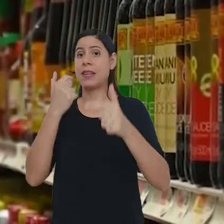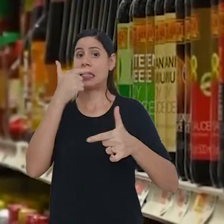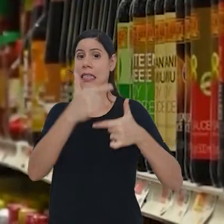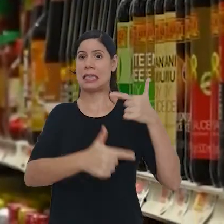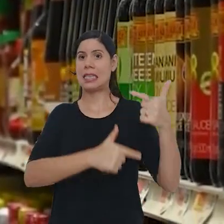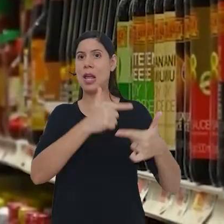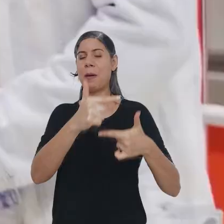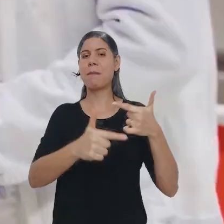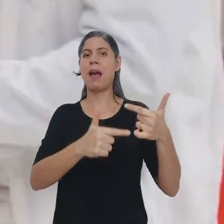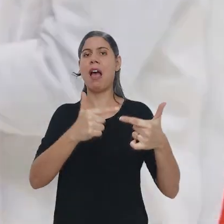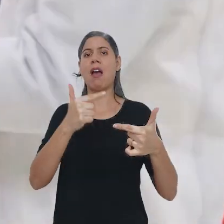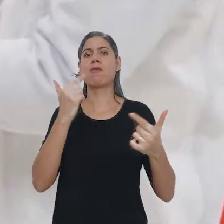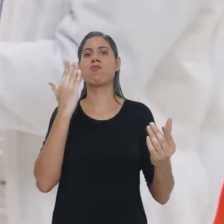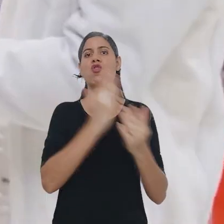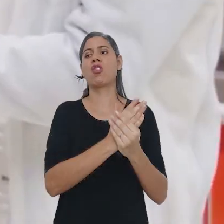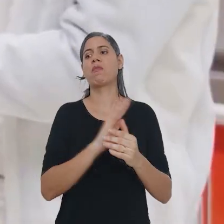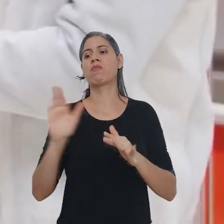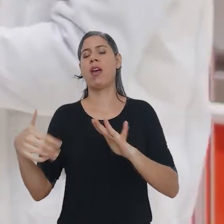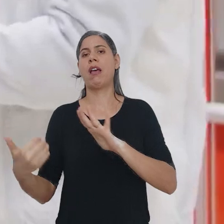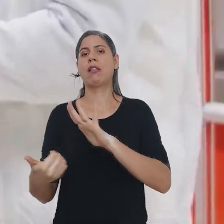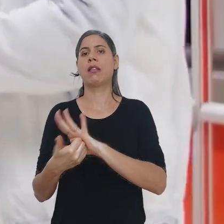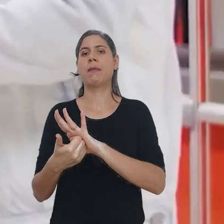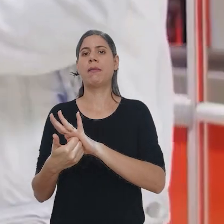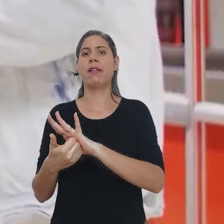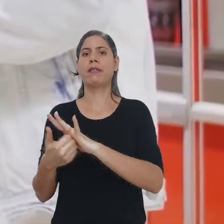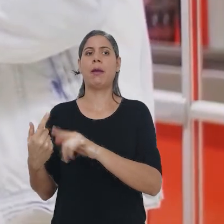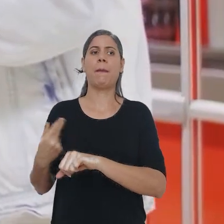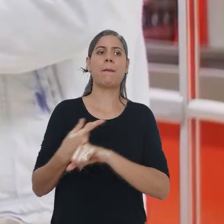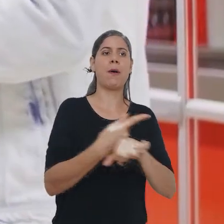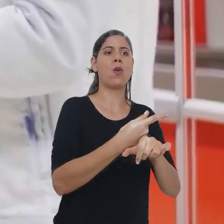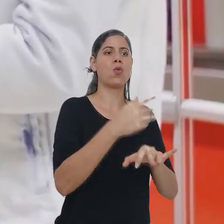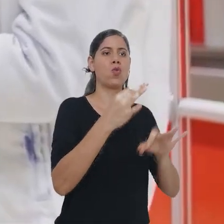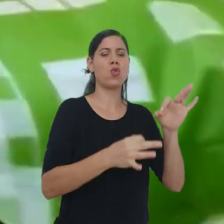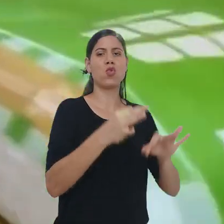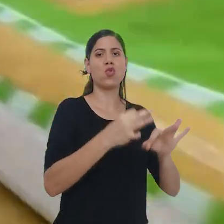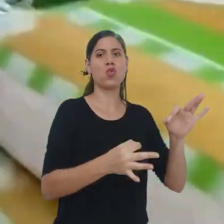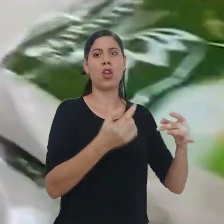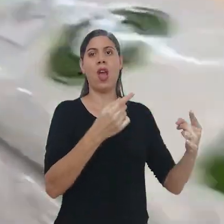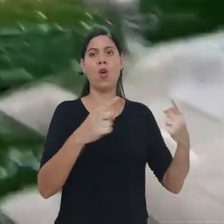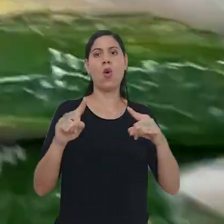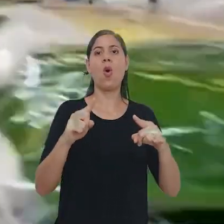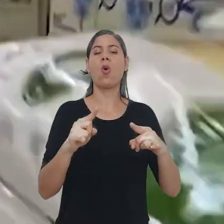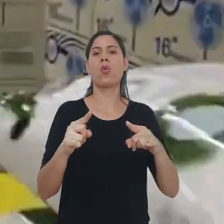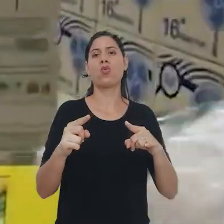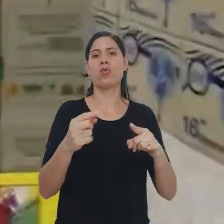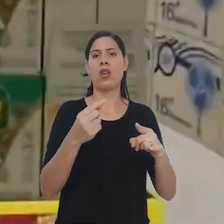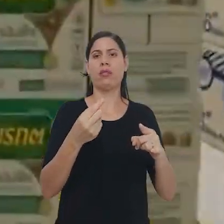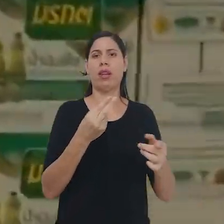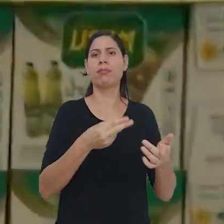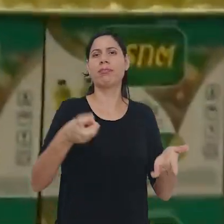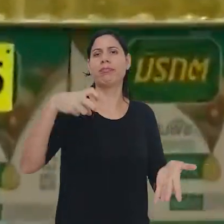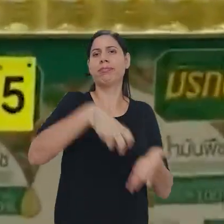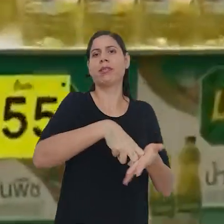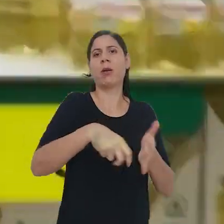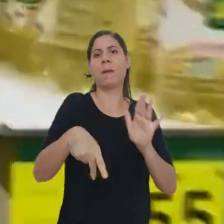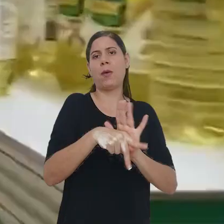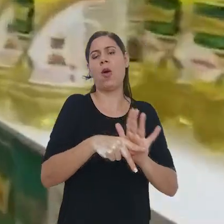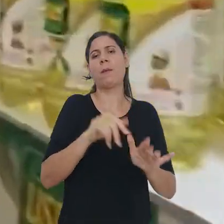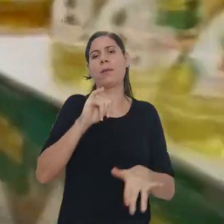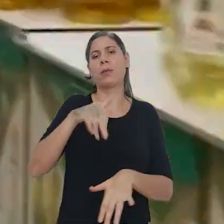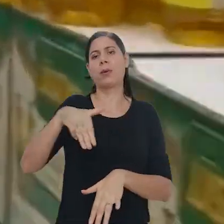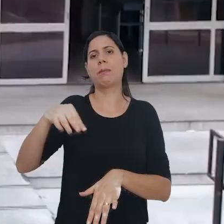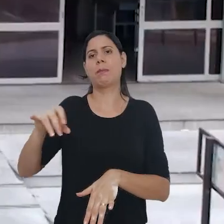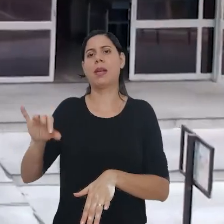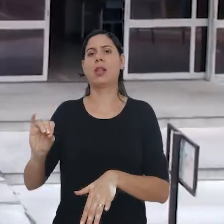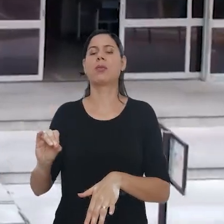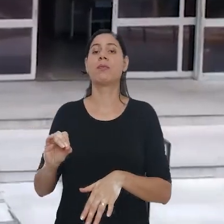legal, muitas vezes essa atuação é questionada pelas empresas que recorrem à justiça contra penalidades aplicadas pelo